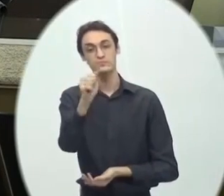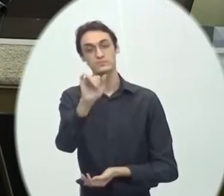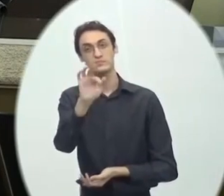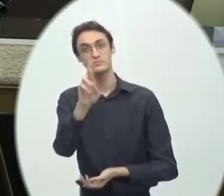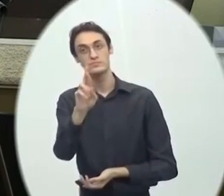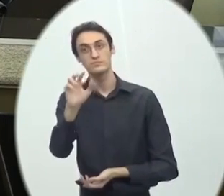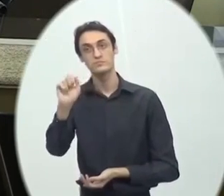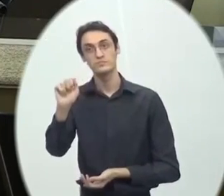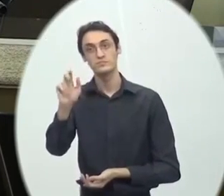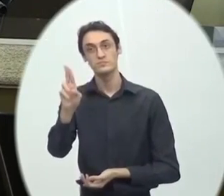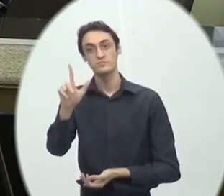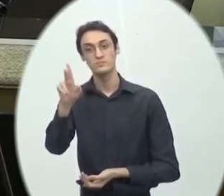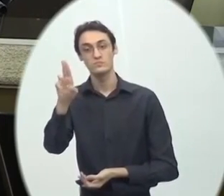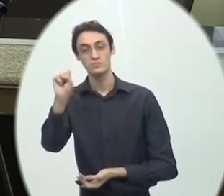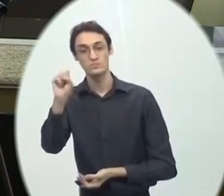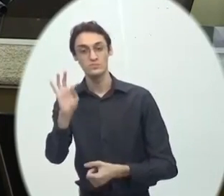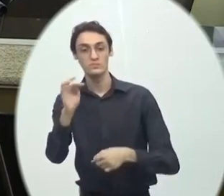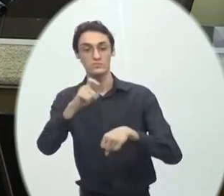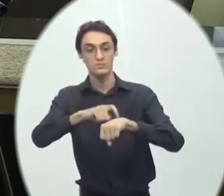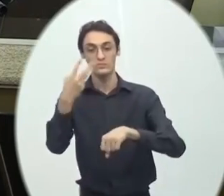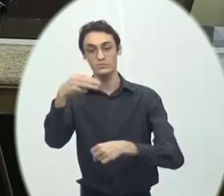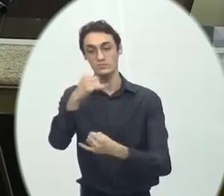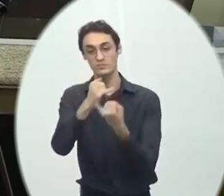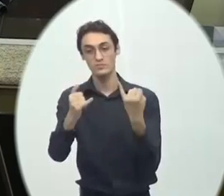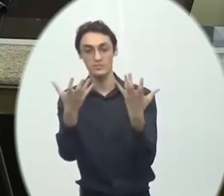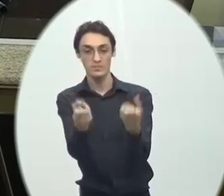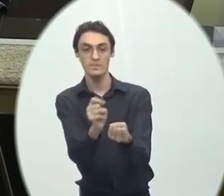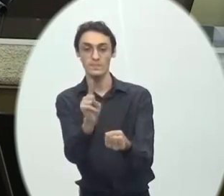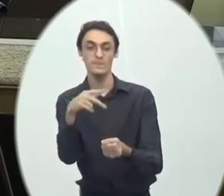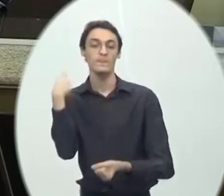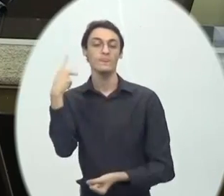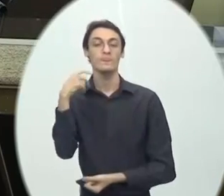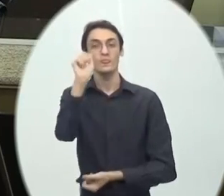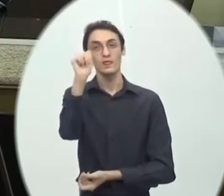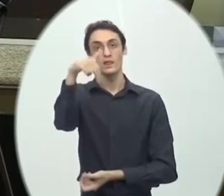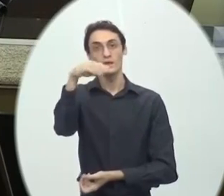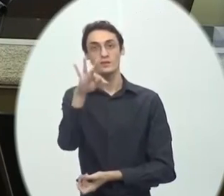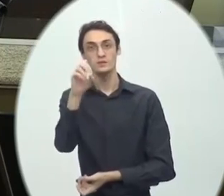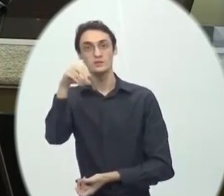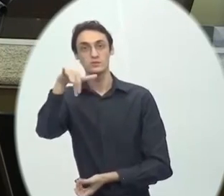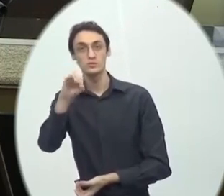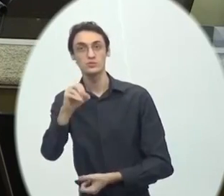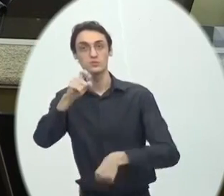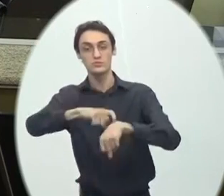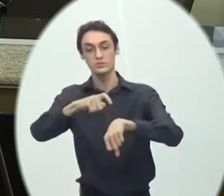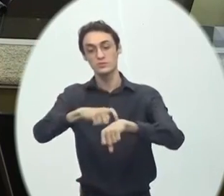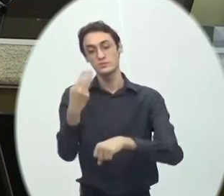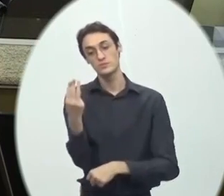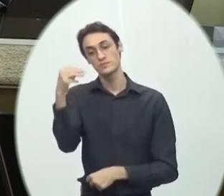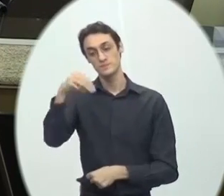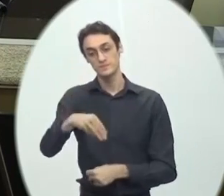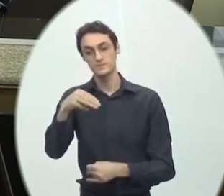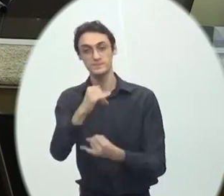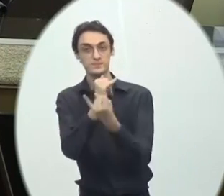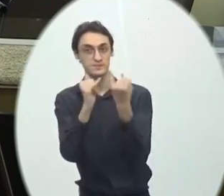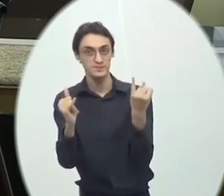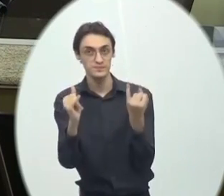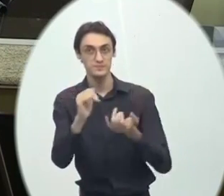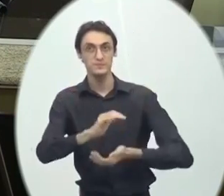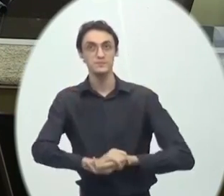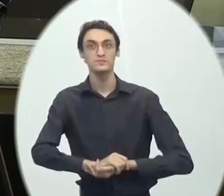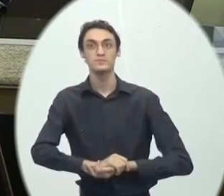Vossa Excelência expõe 3 minutos e meio. Declina. Com a palavra, vereador Antônio Manuel. Vossa Excelência expõe de 3 minutos e meio.